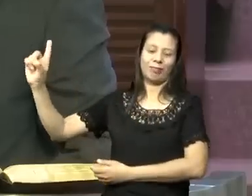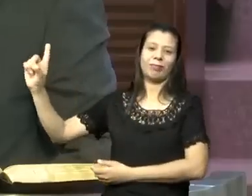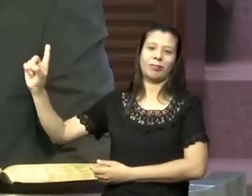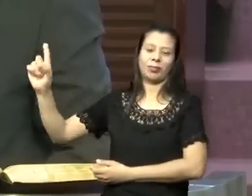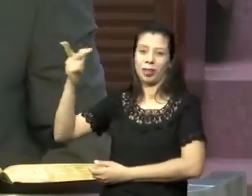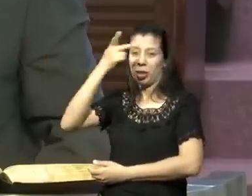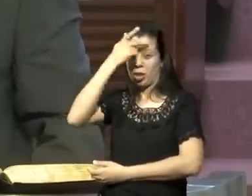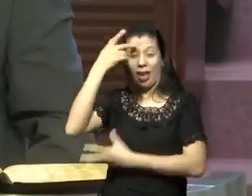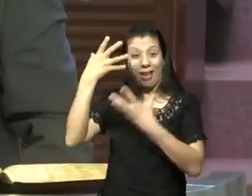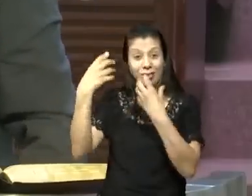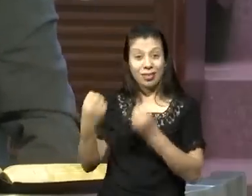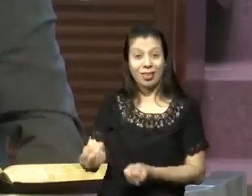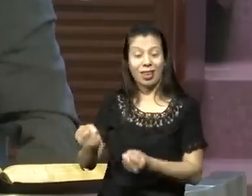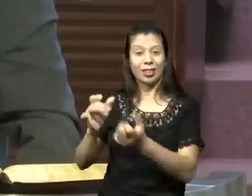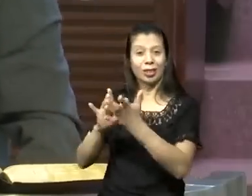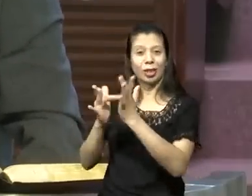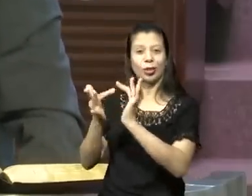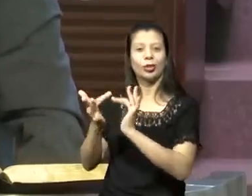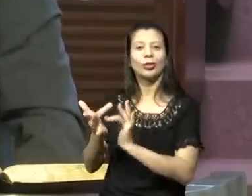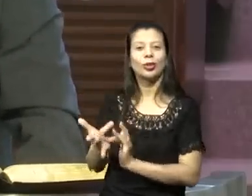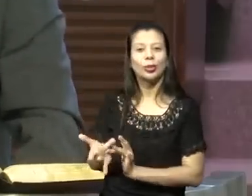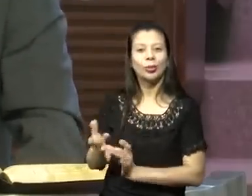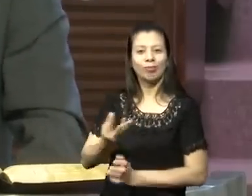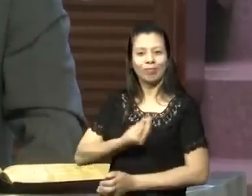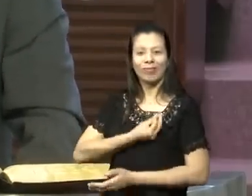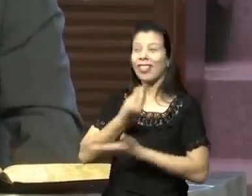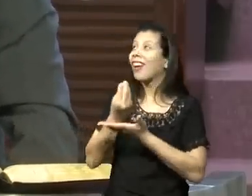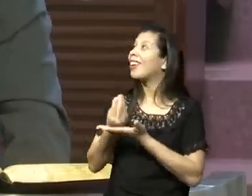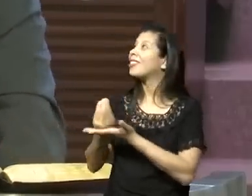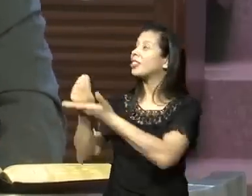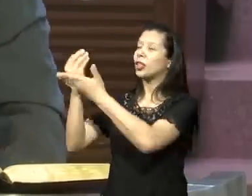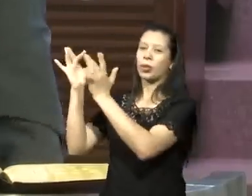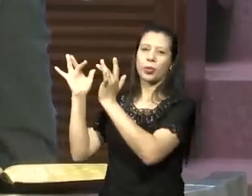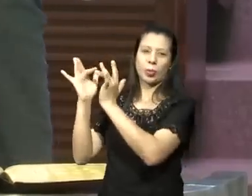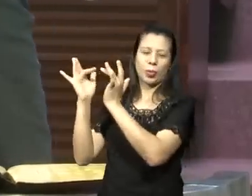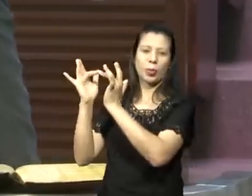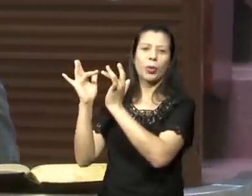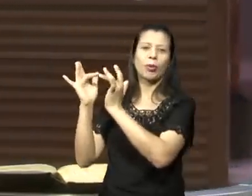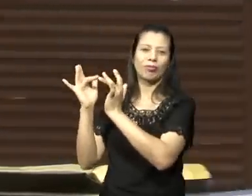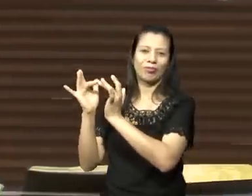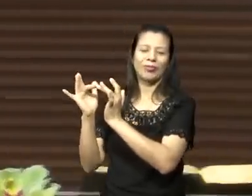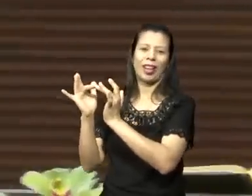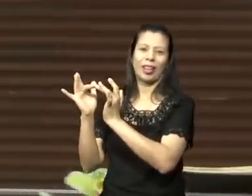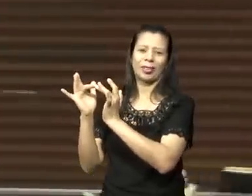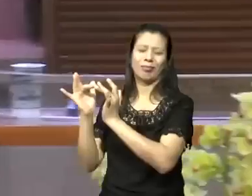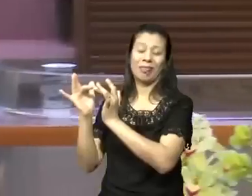rejeita Jesus torna-se escravo de satanás no ano 34